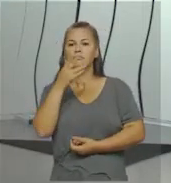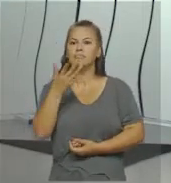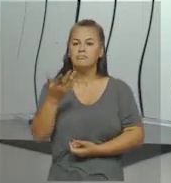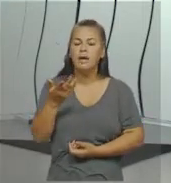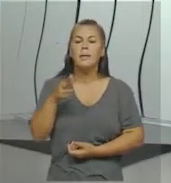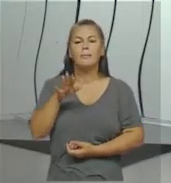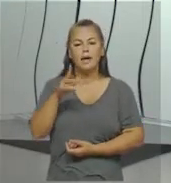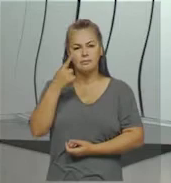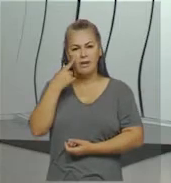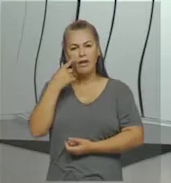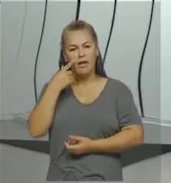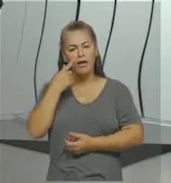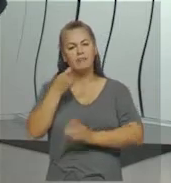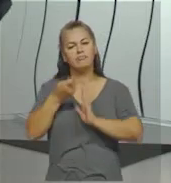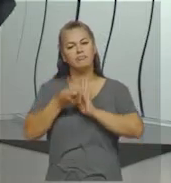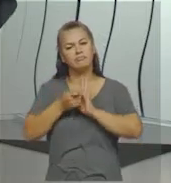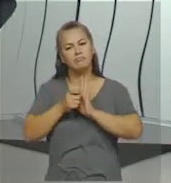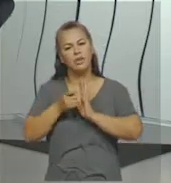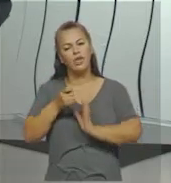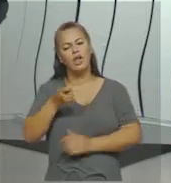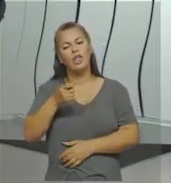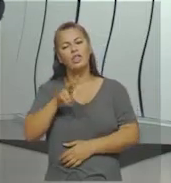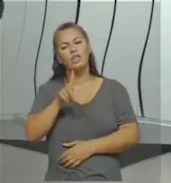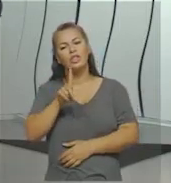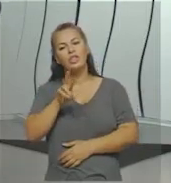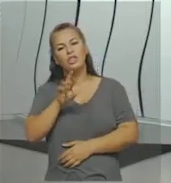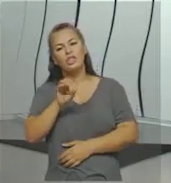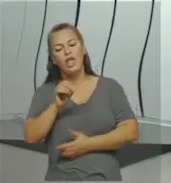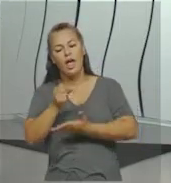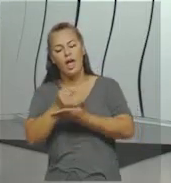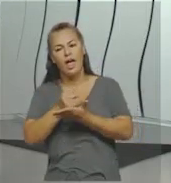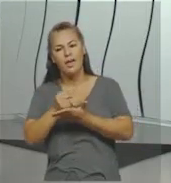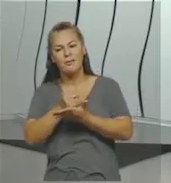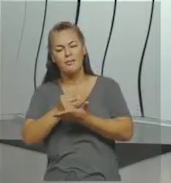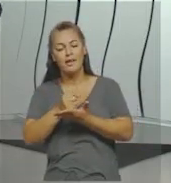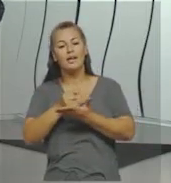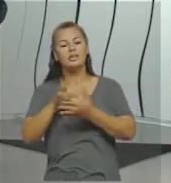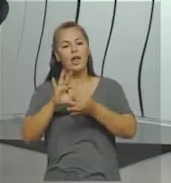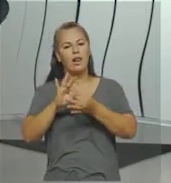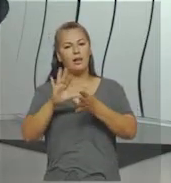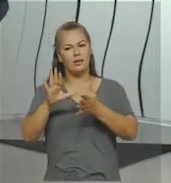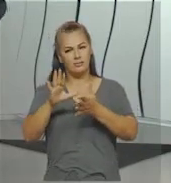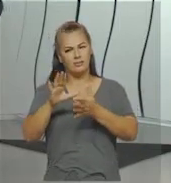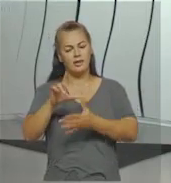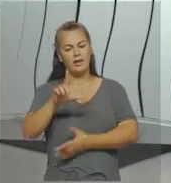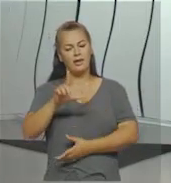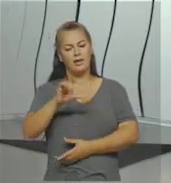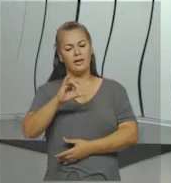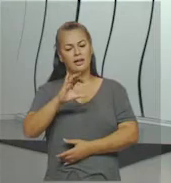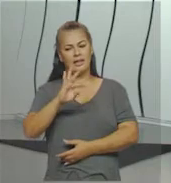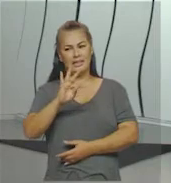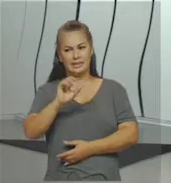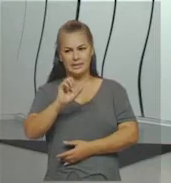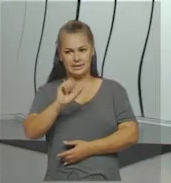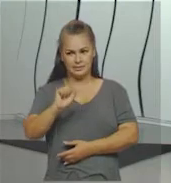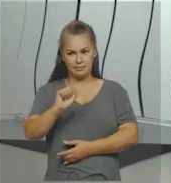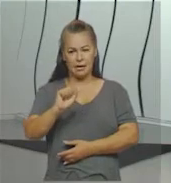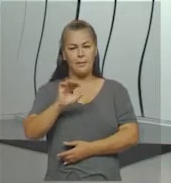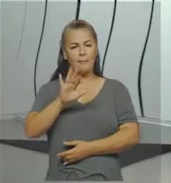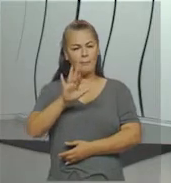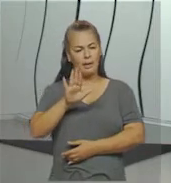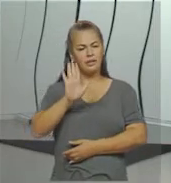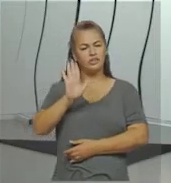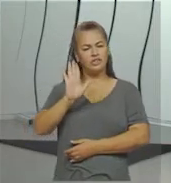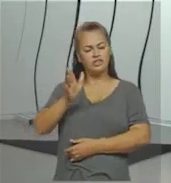lícitas. E por isso, né, eles são muito usados, gente. Pesquisas demonstram, assim, que 60% das pessoas